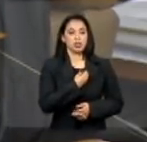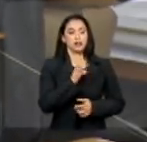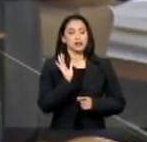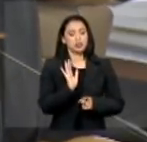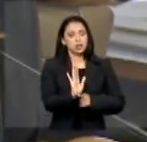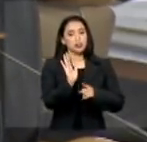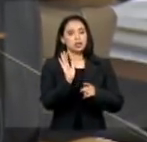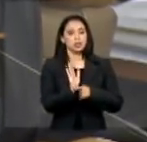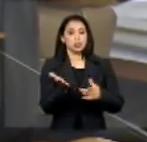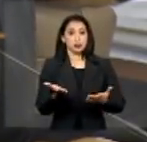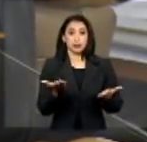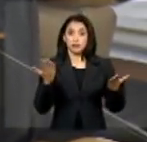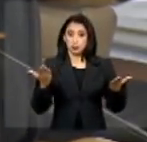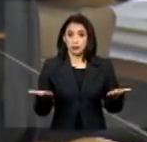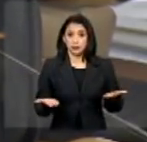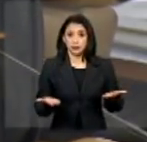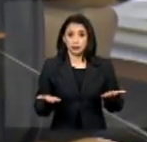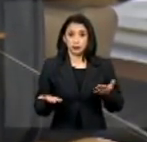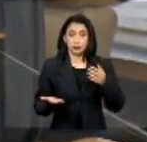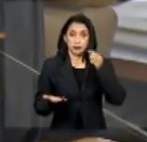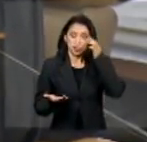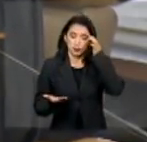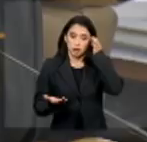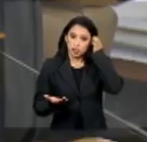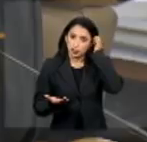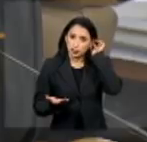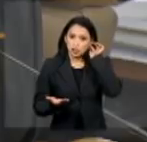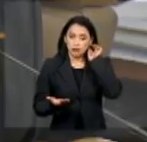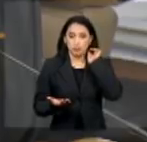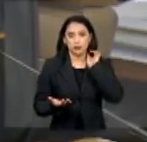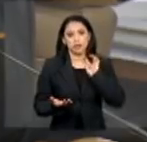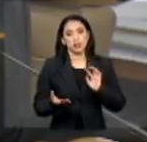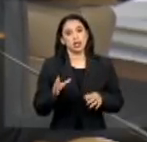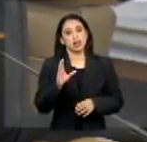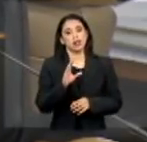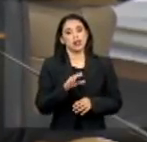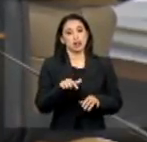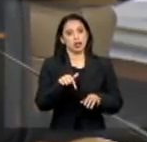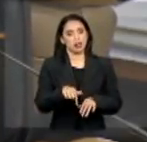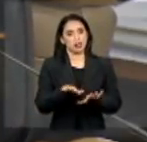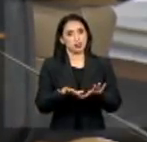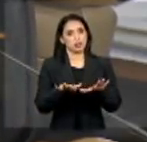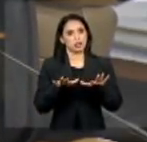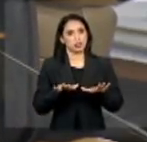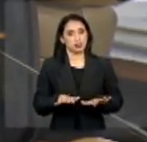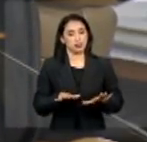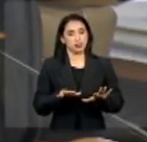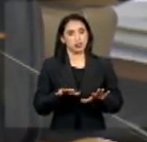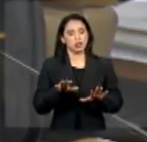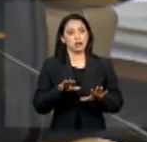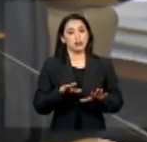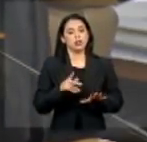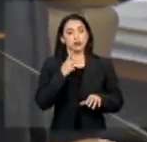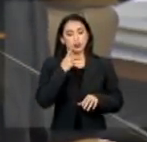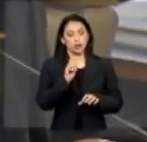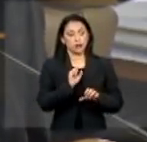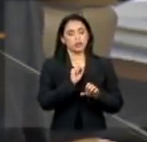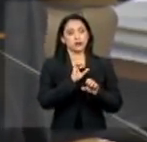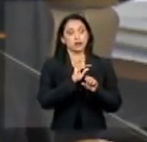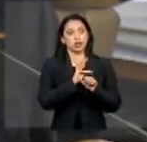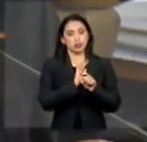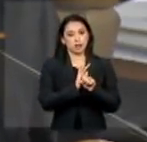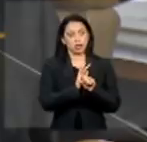aliás esta cor e refino inclusive órgão fracionário a